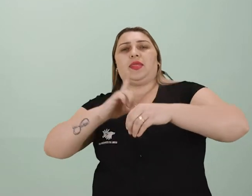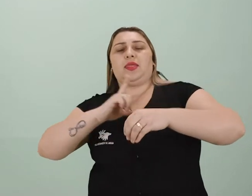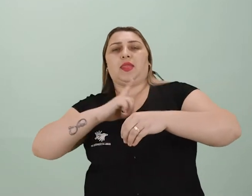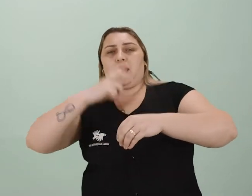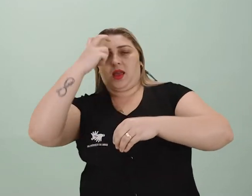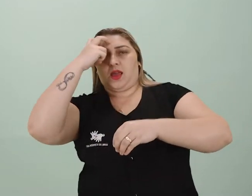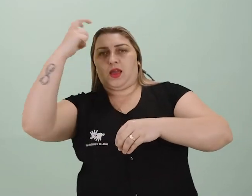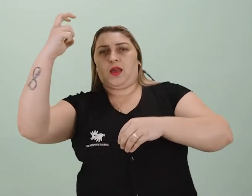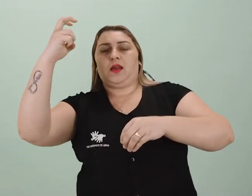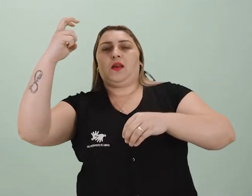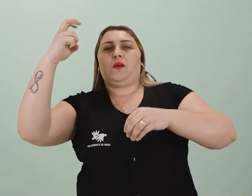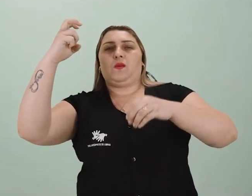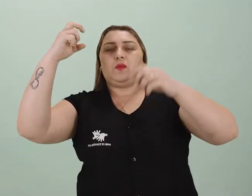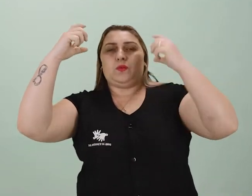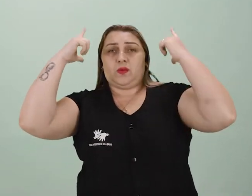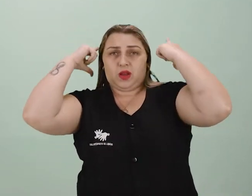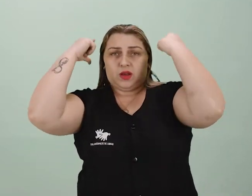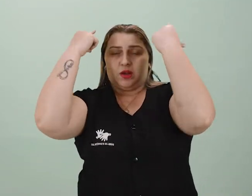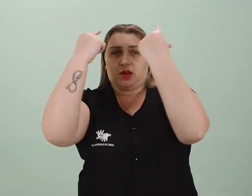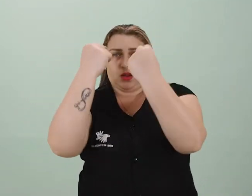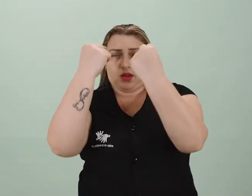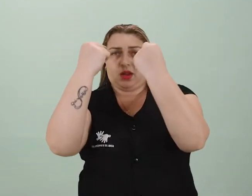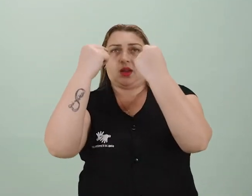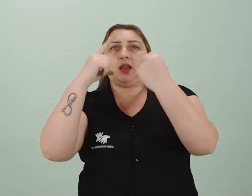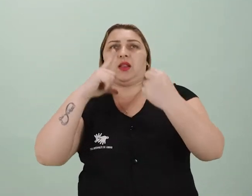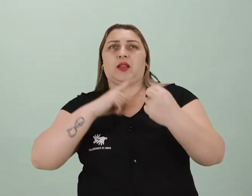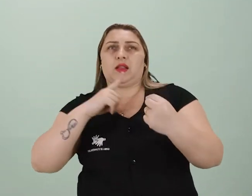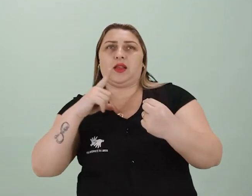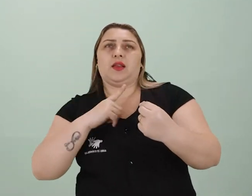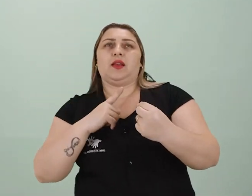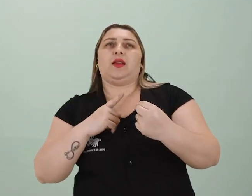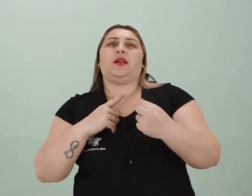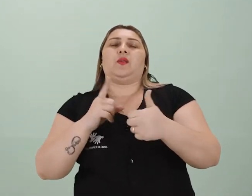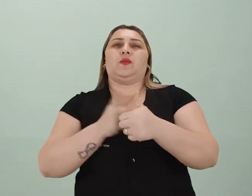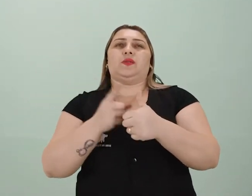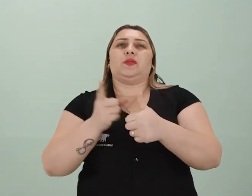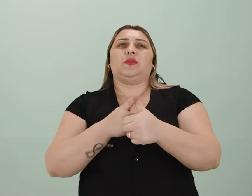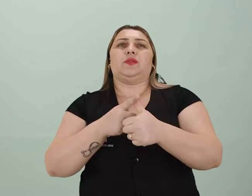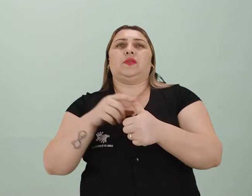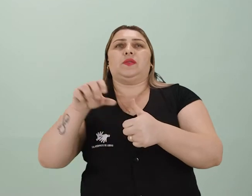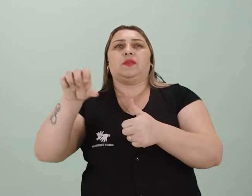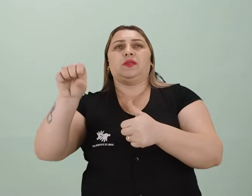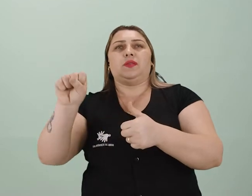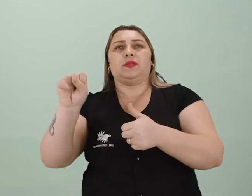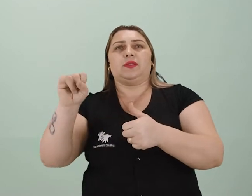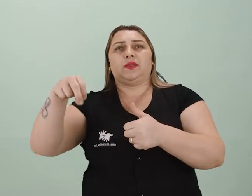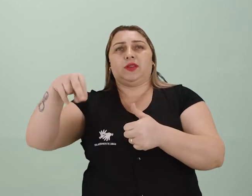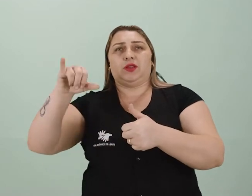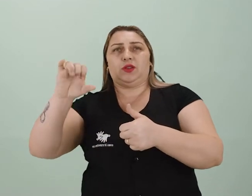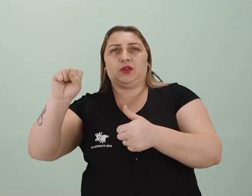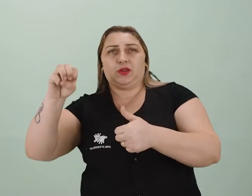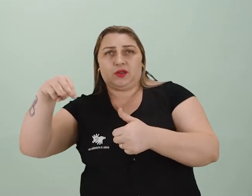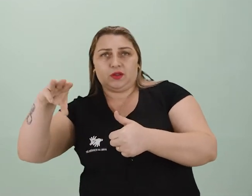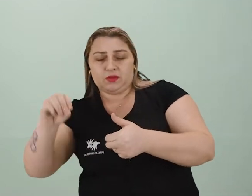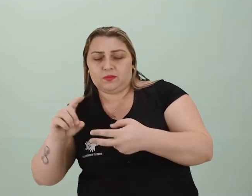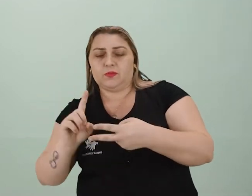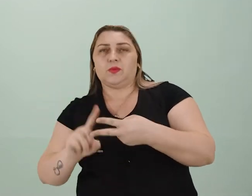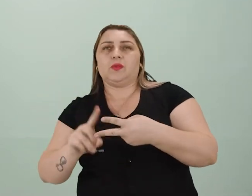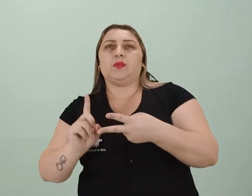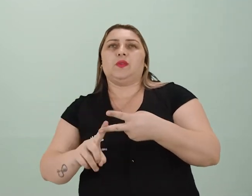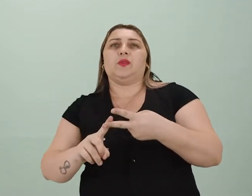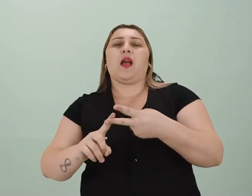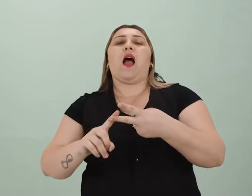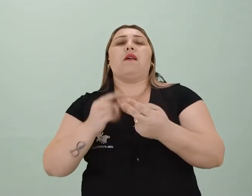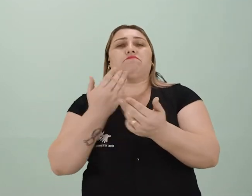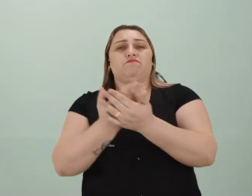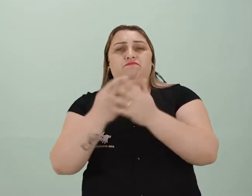cultura oriental, e aí vem a questão do ceticismo, do cinismo, epicurismo, o estoicismo, assuntos que vocês